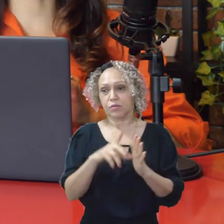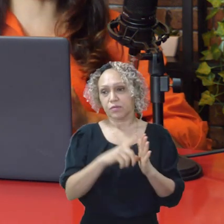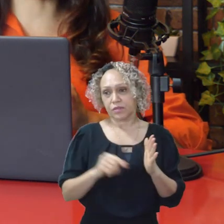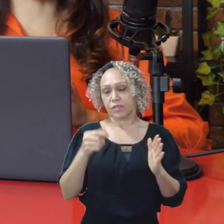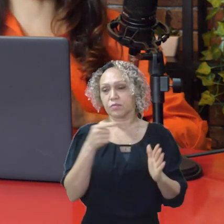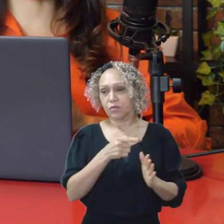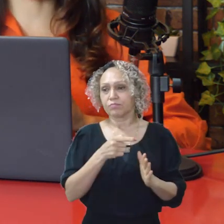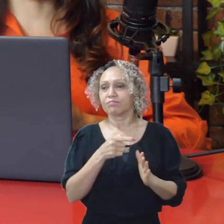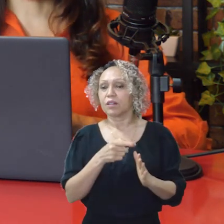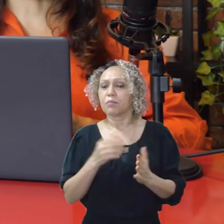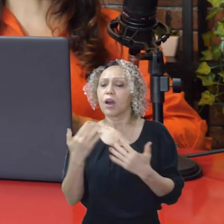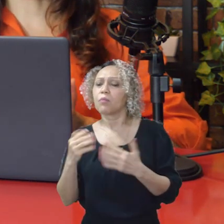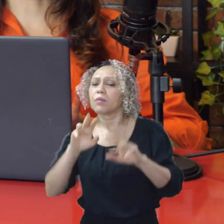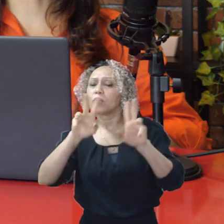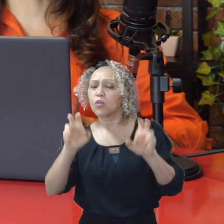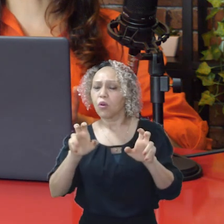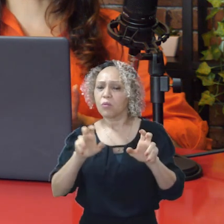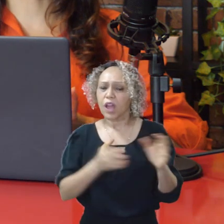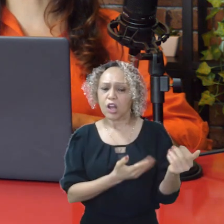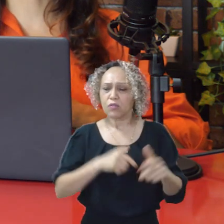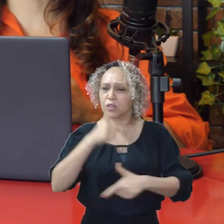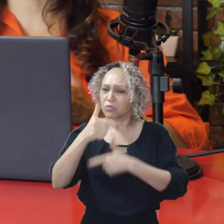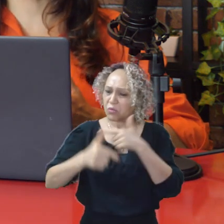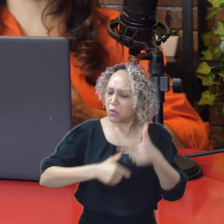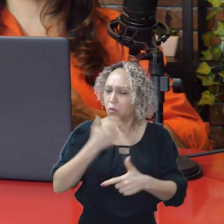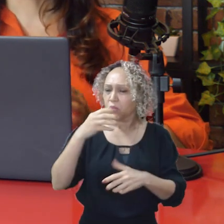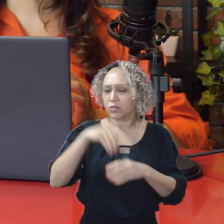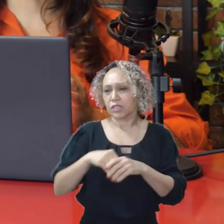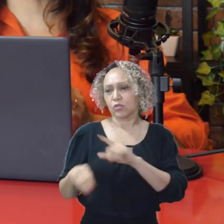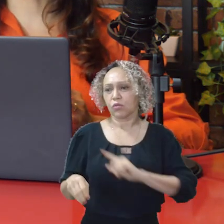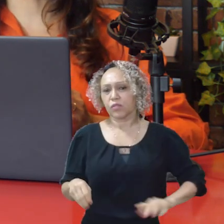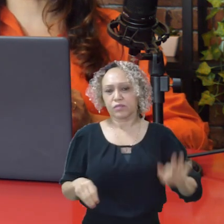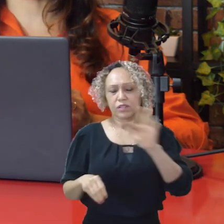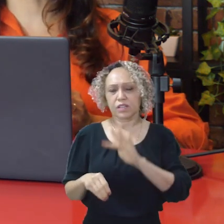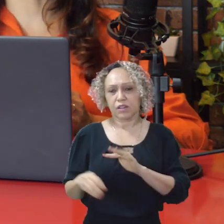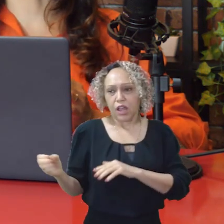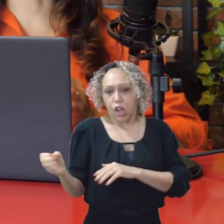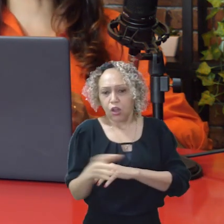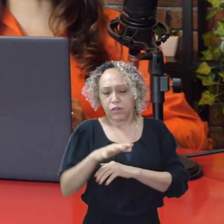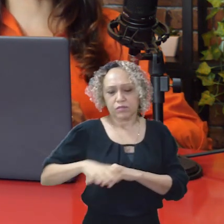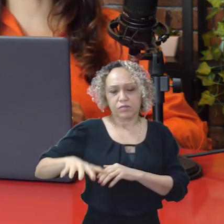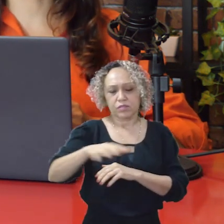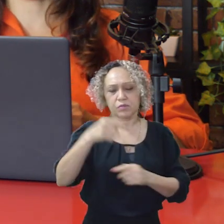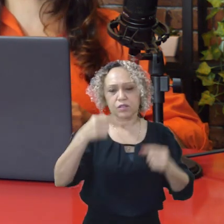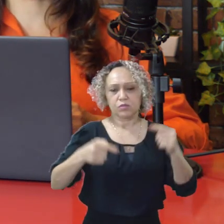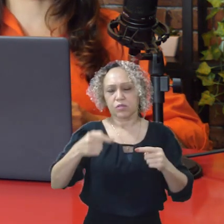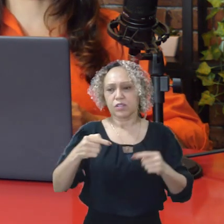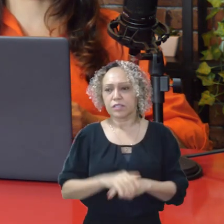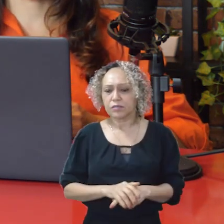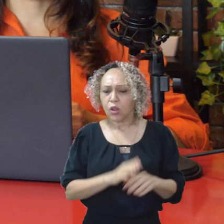da Presidência da República, para um papo sobre a atuação das juventudes no governo federal e a renovação dos